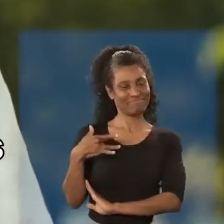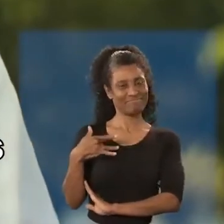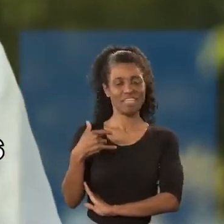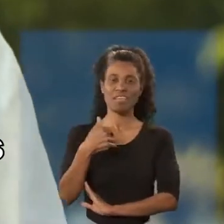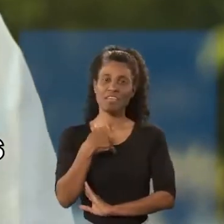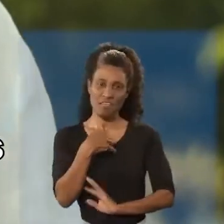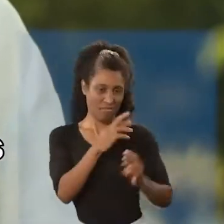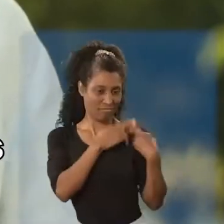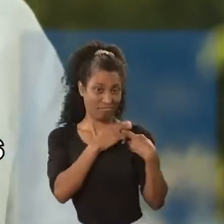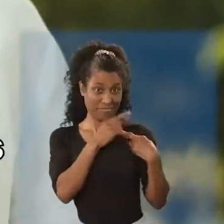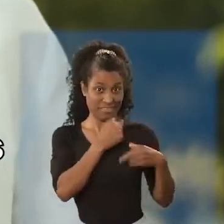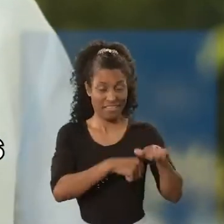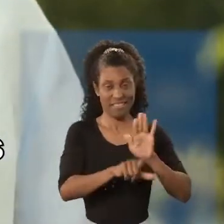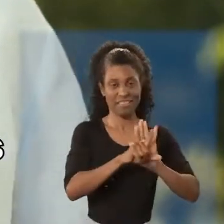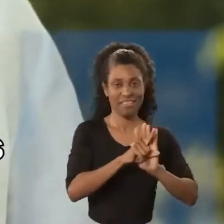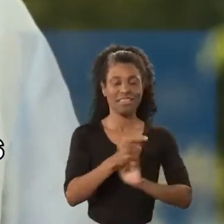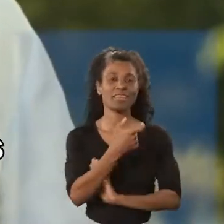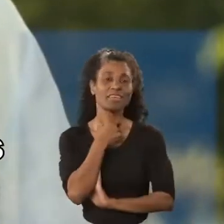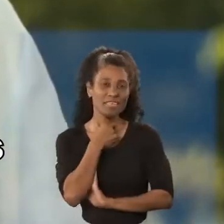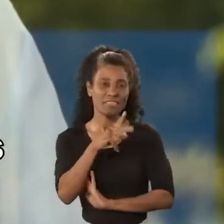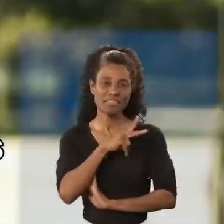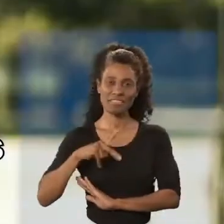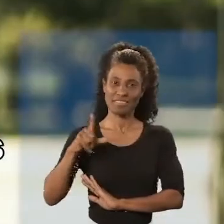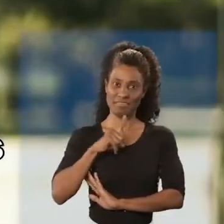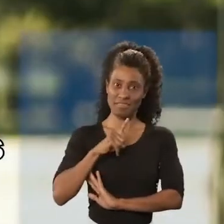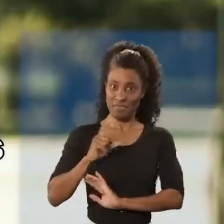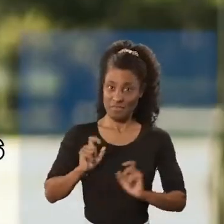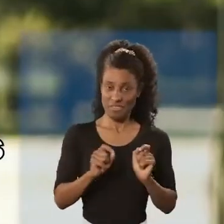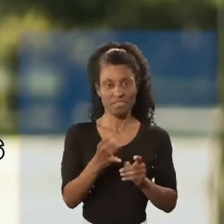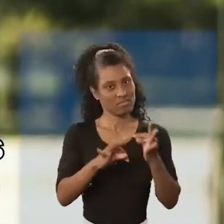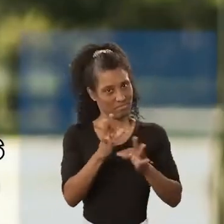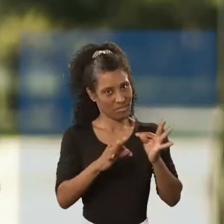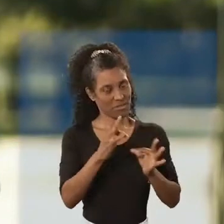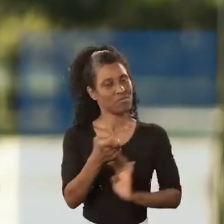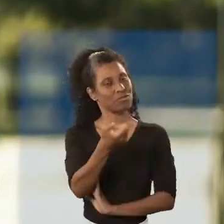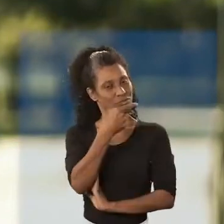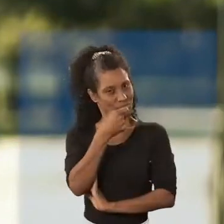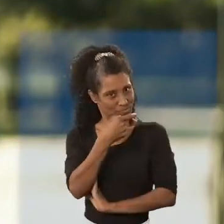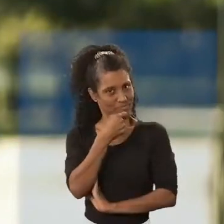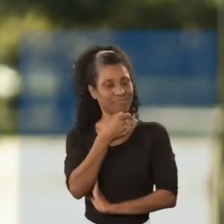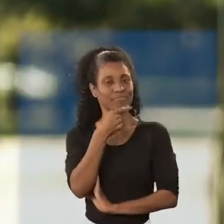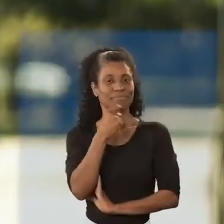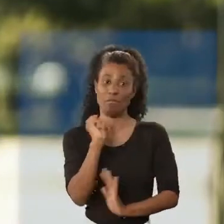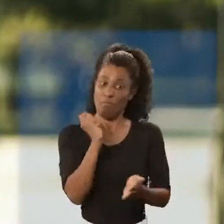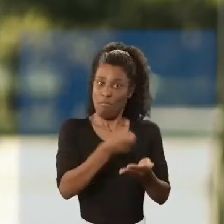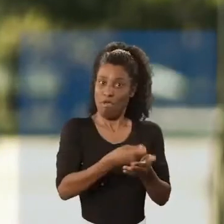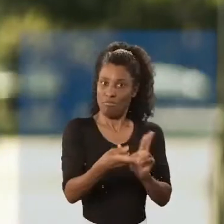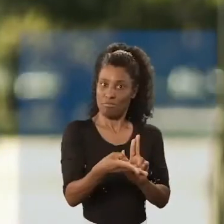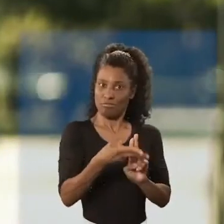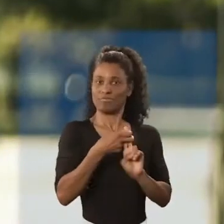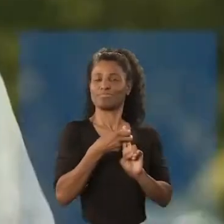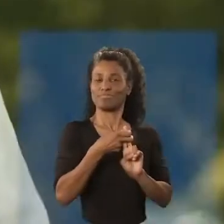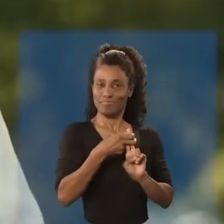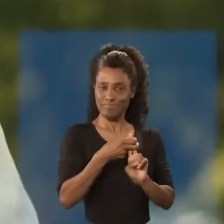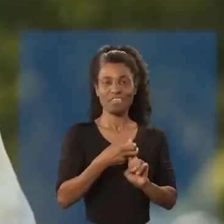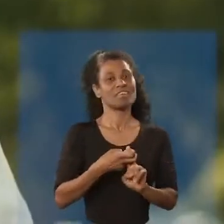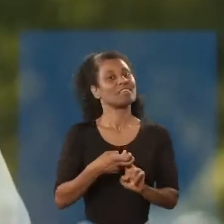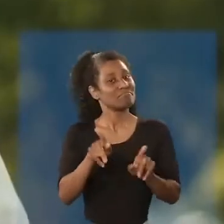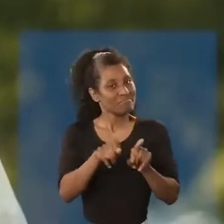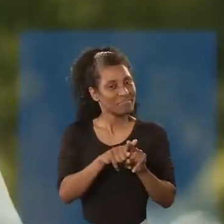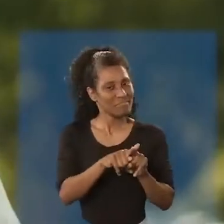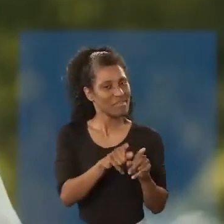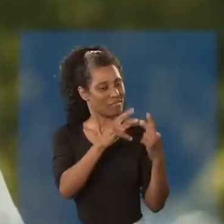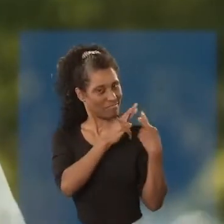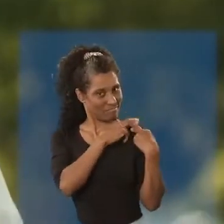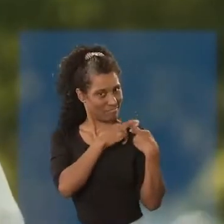relatora da lei que prevê que mulheres com câncer façam a restauração da mama na mesma cirurgia para a retirada